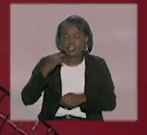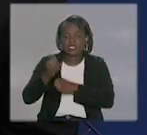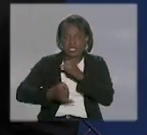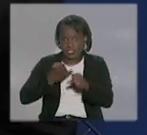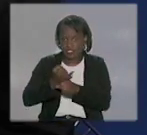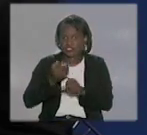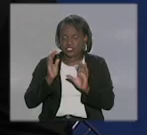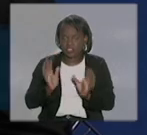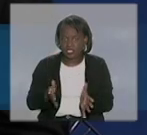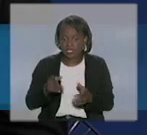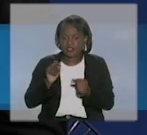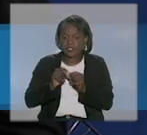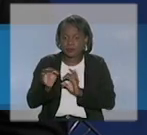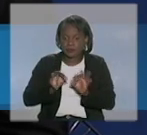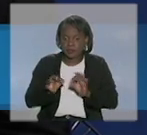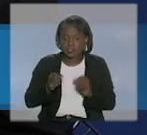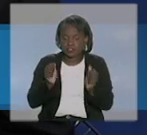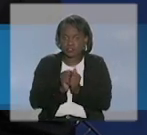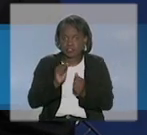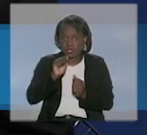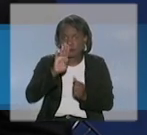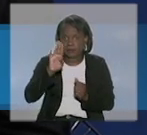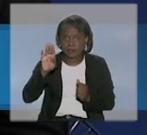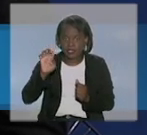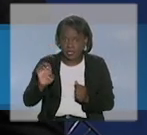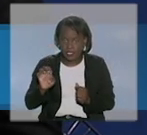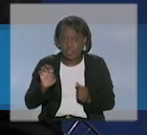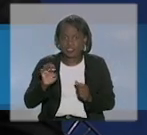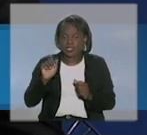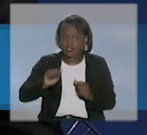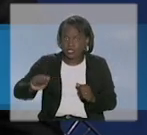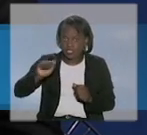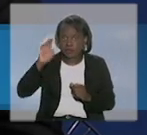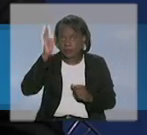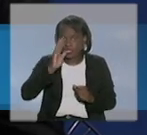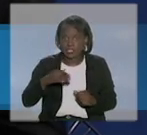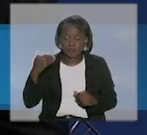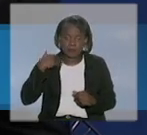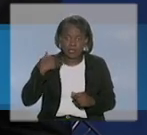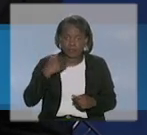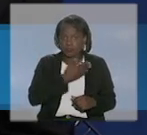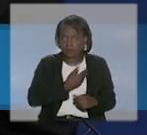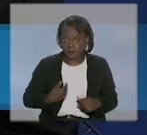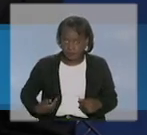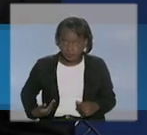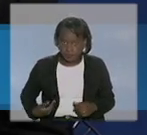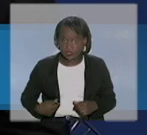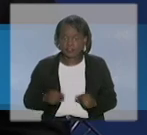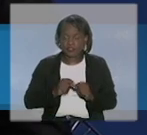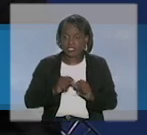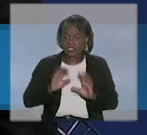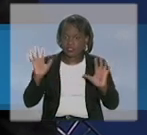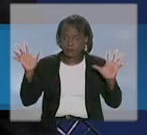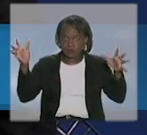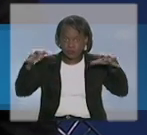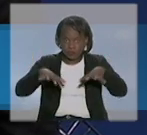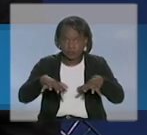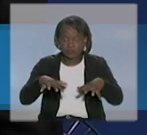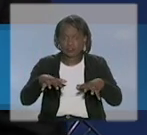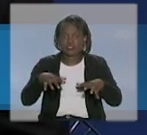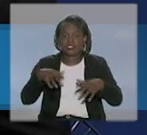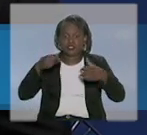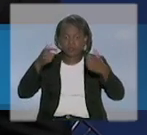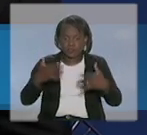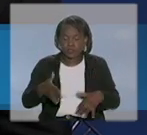Está disponível online. Fizemos junto com a ABDE, que é a Associação Brasileira dos Bancos Públicos, né? Fizemos um evento sobre